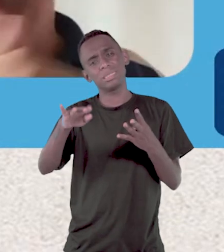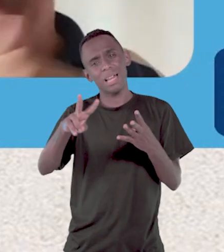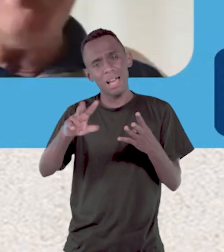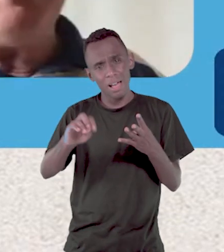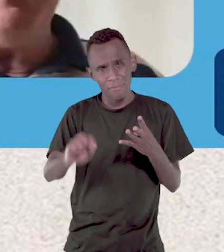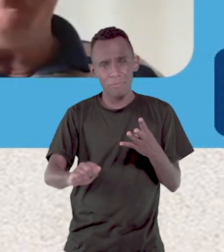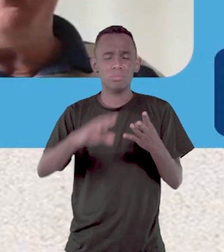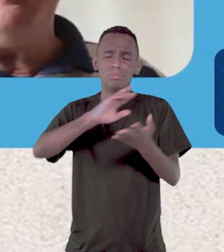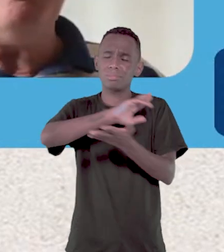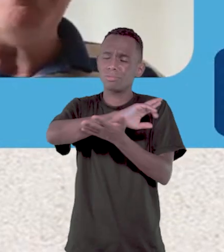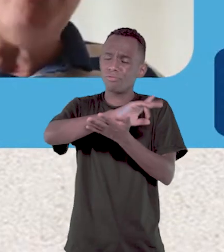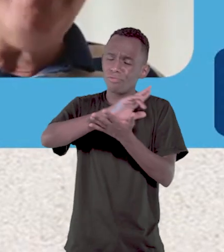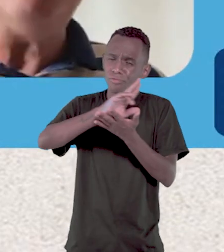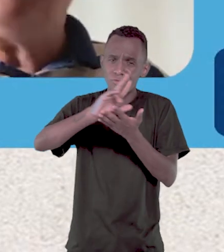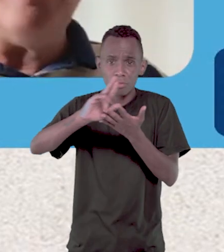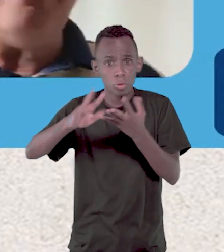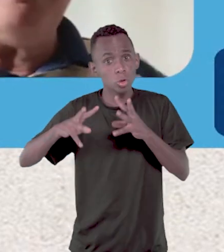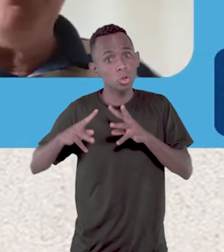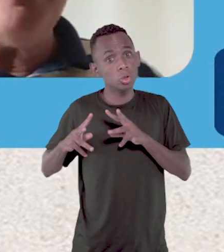Gustavo Capanema, aí a gente